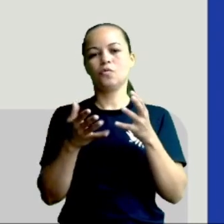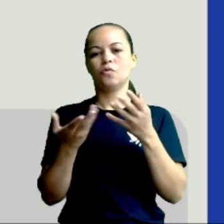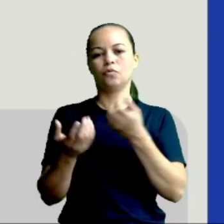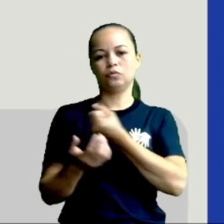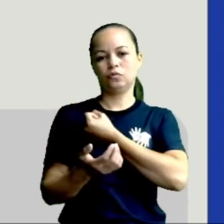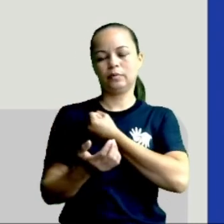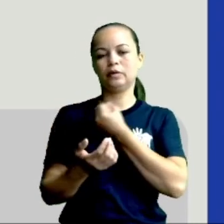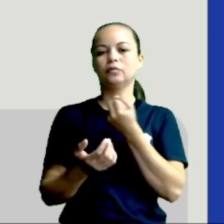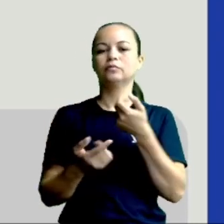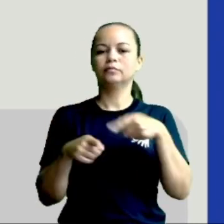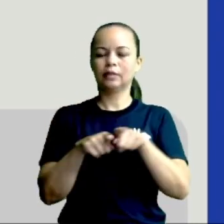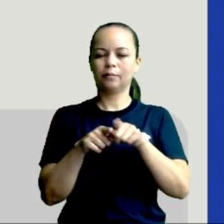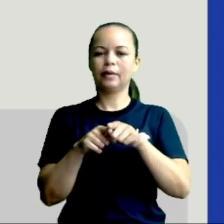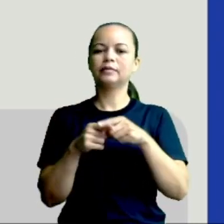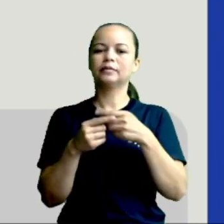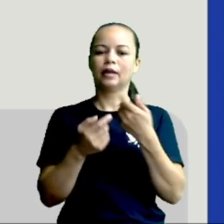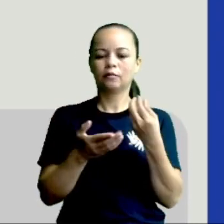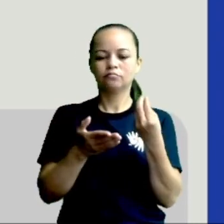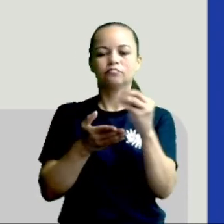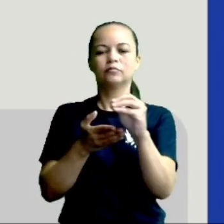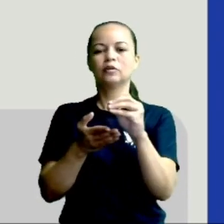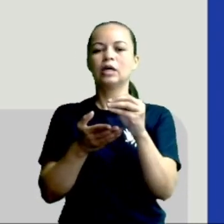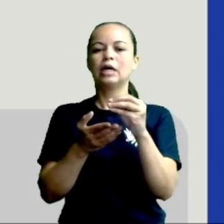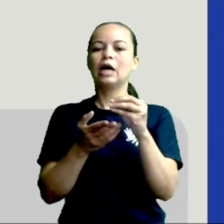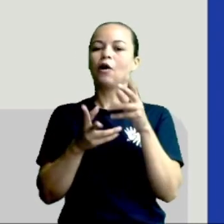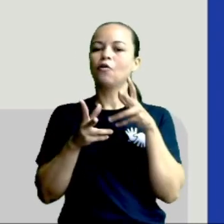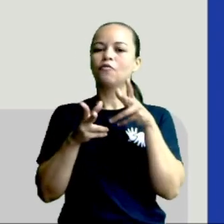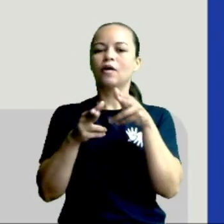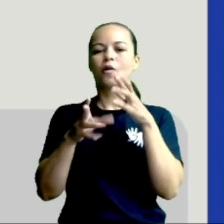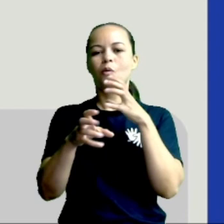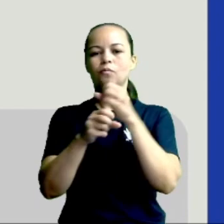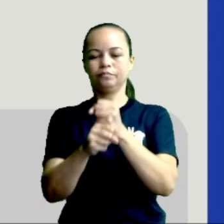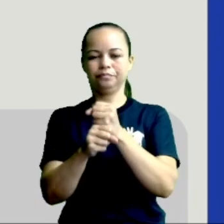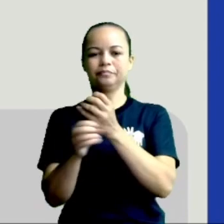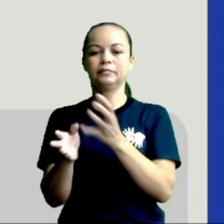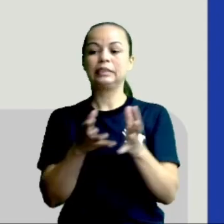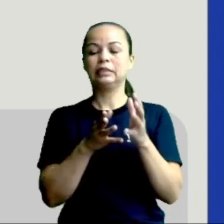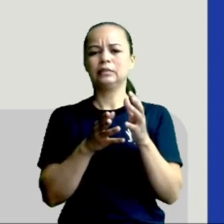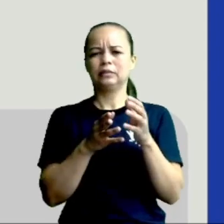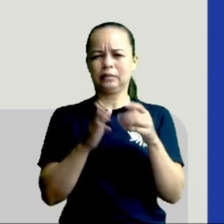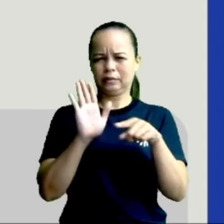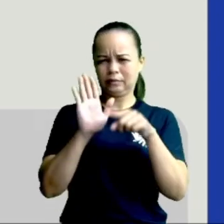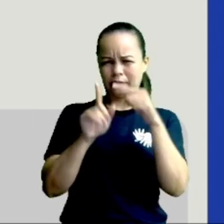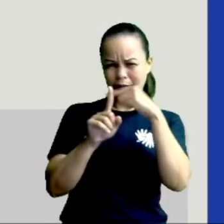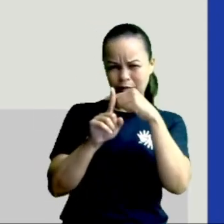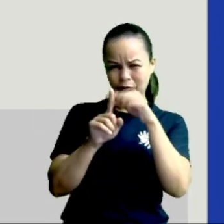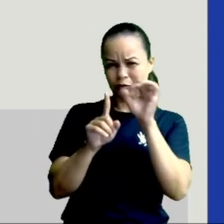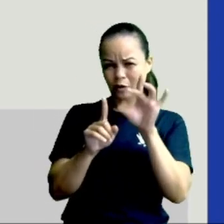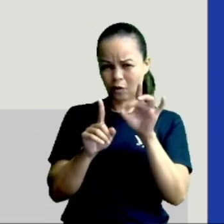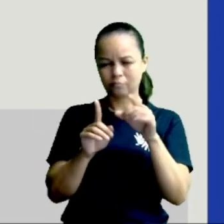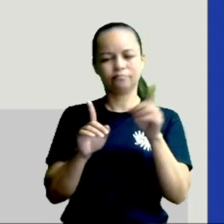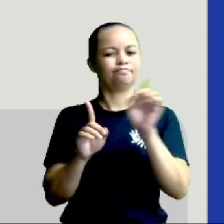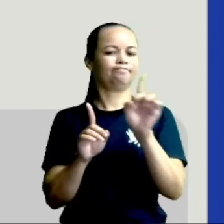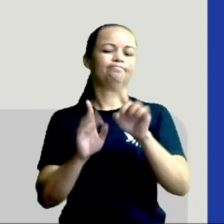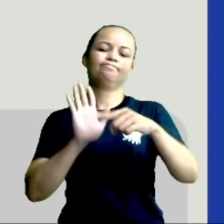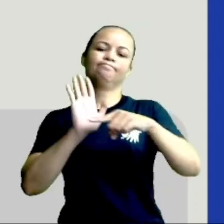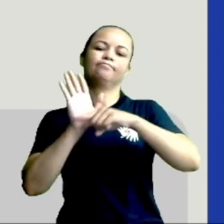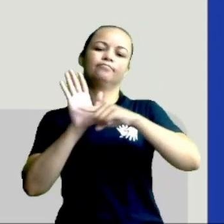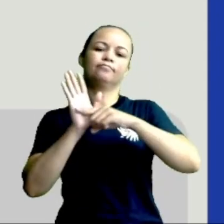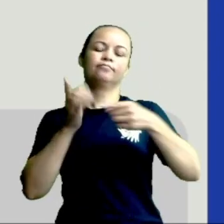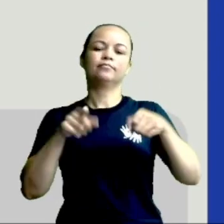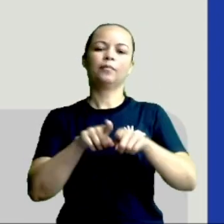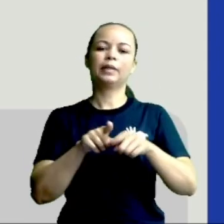também será acrescido deste mesmo valor então isso é só na adição não na subtração também se eu diminuir